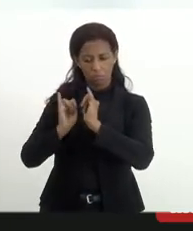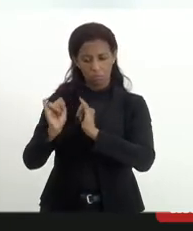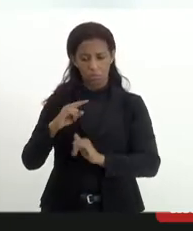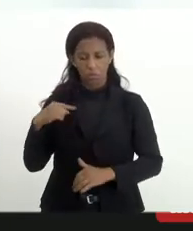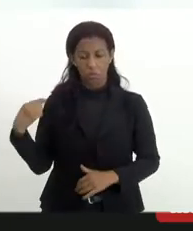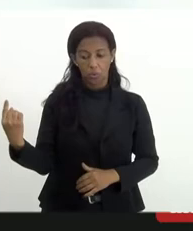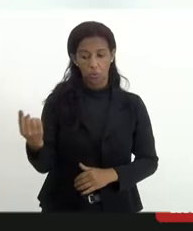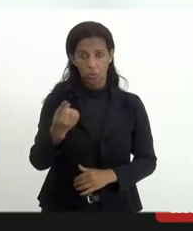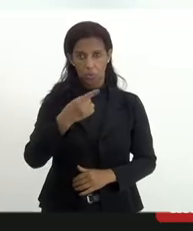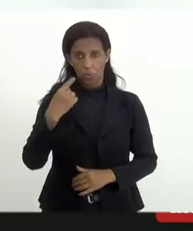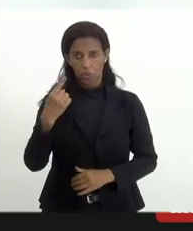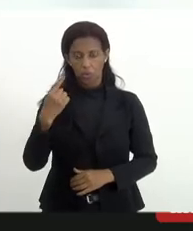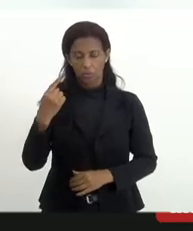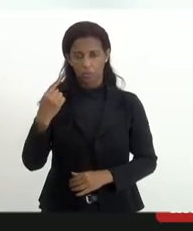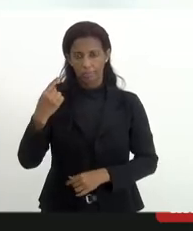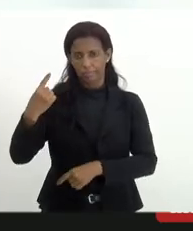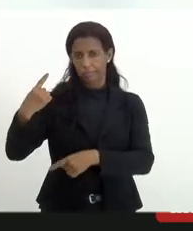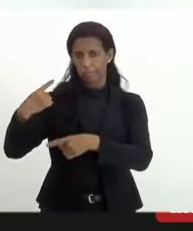vamos voltar no tempo.